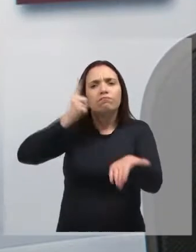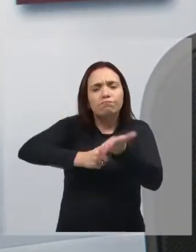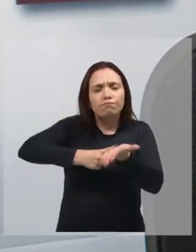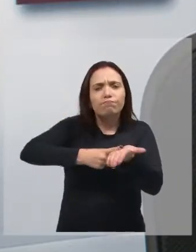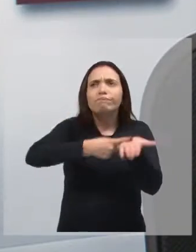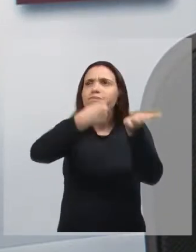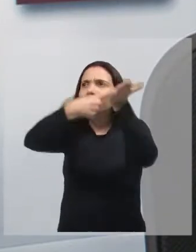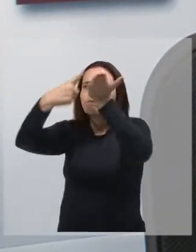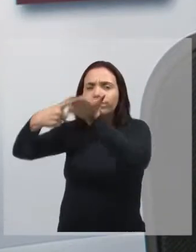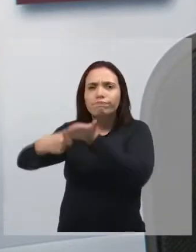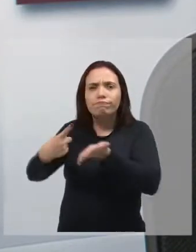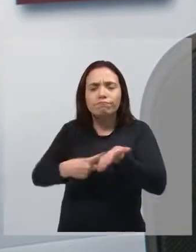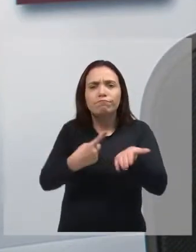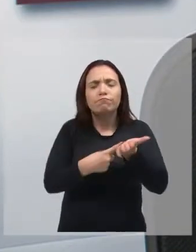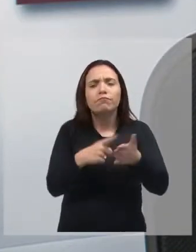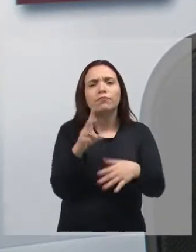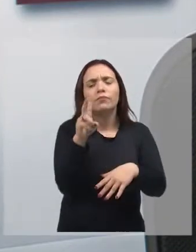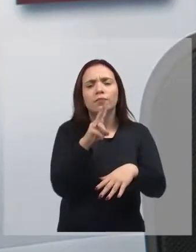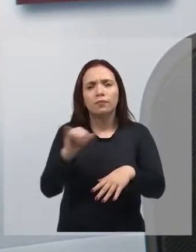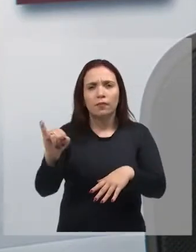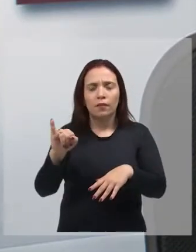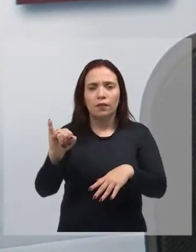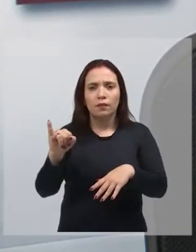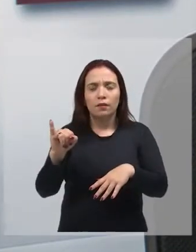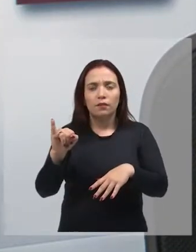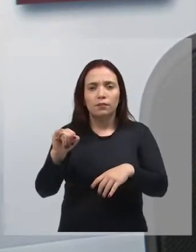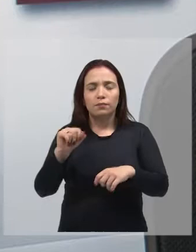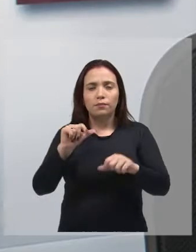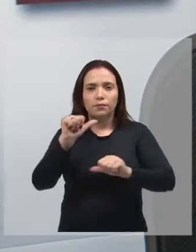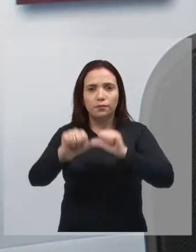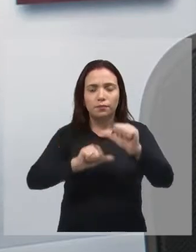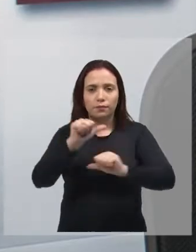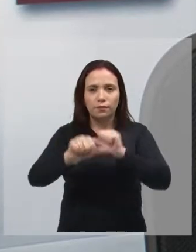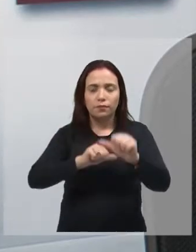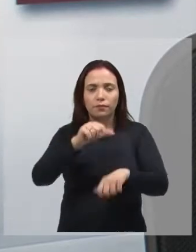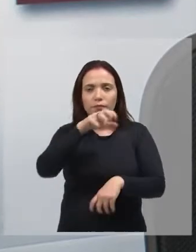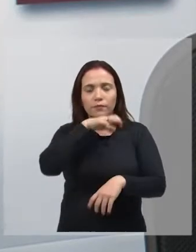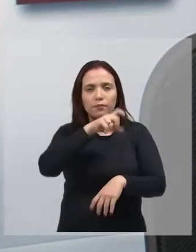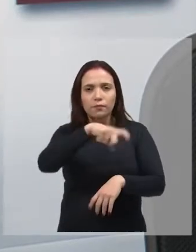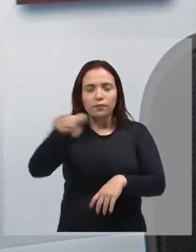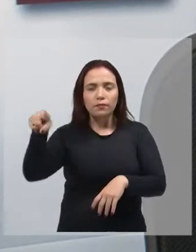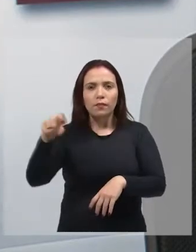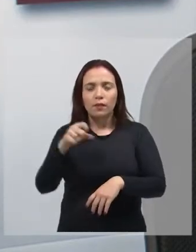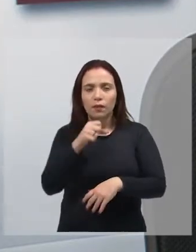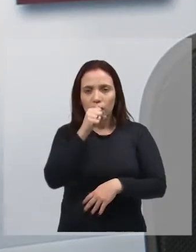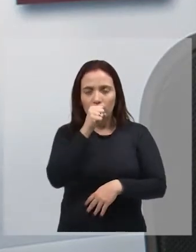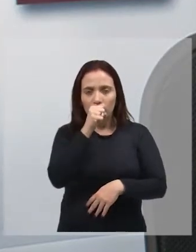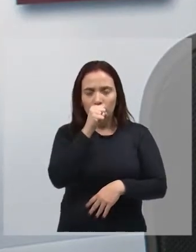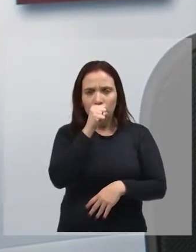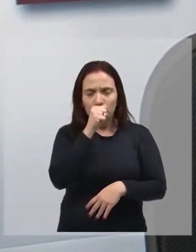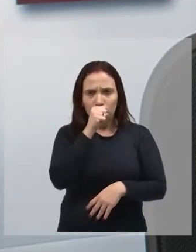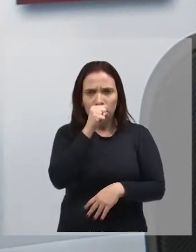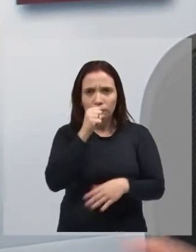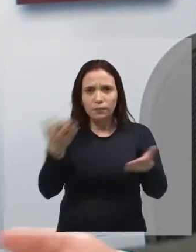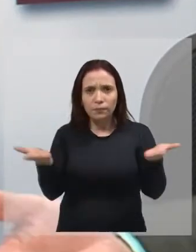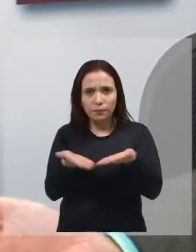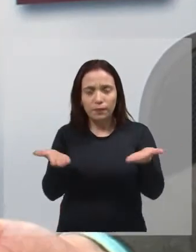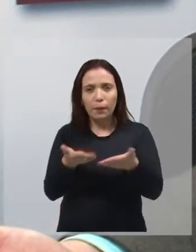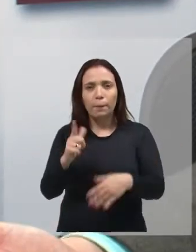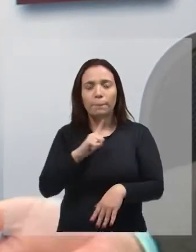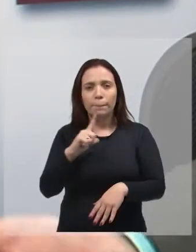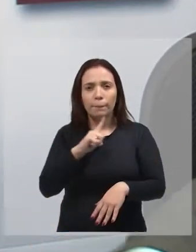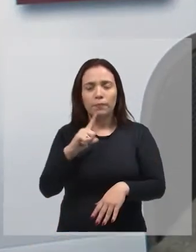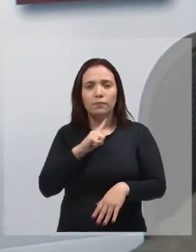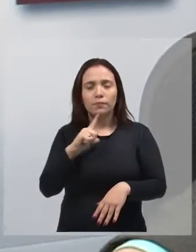federativo, ele vai acontecer por uma necessidade de ajuste fiscal, Paulo. Nós temos hoje a Lei Candir, na